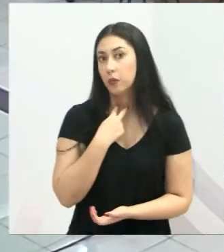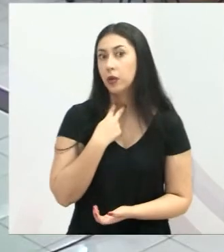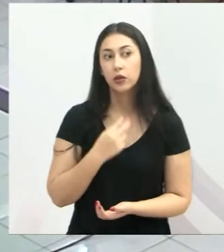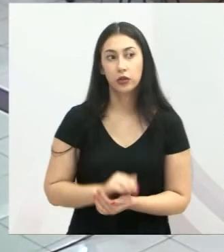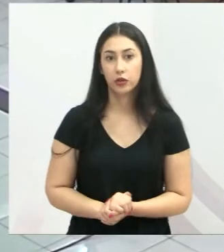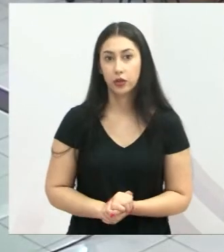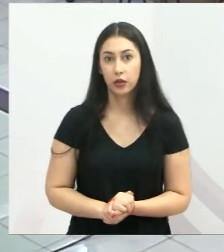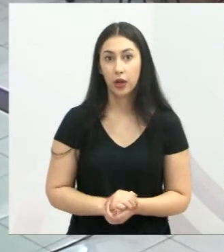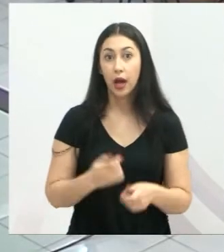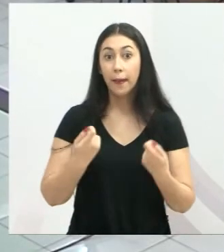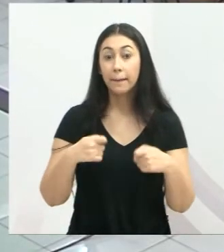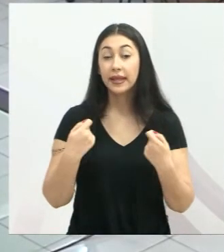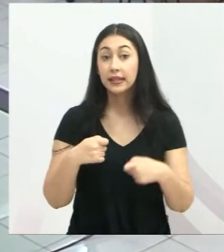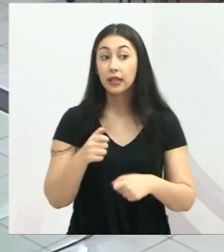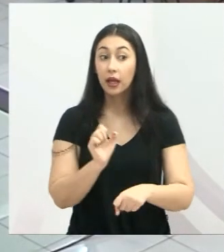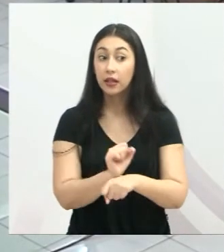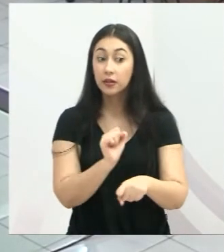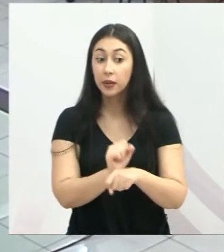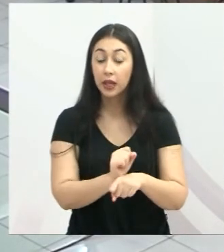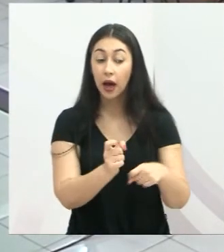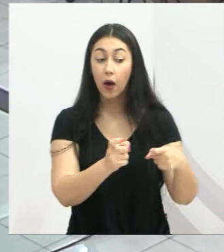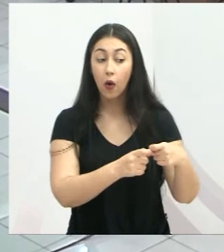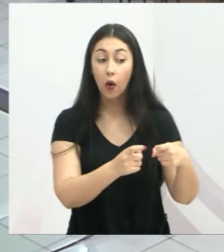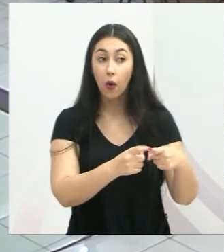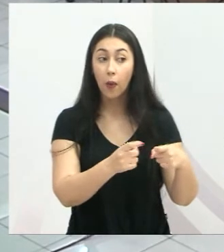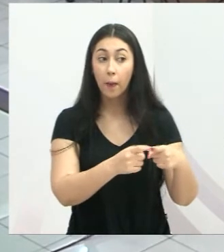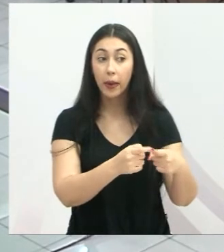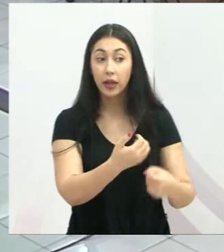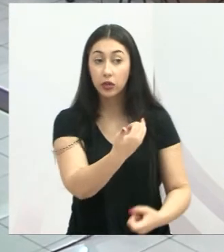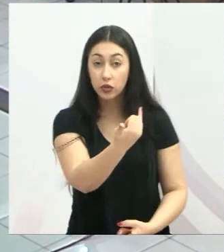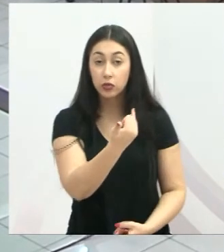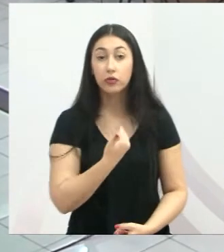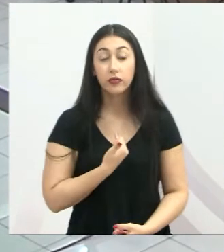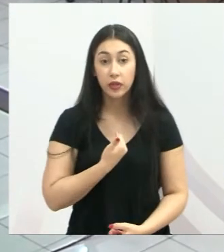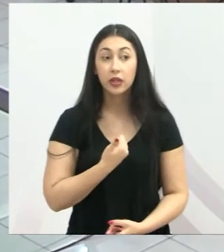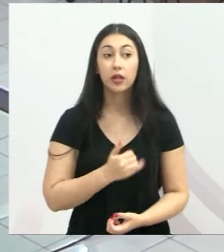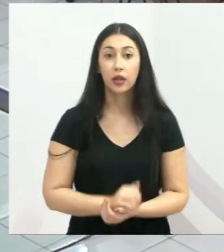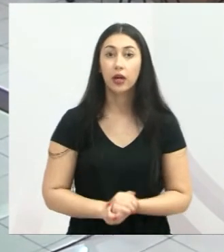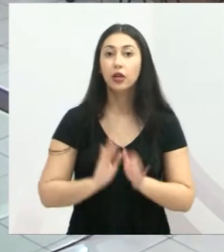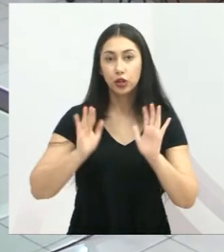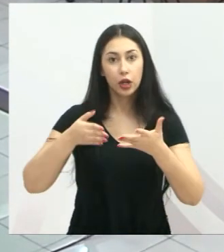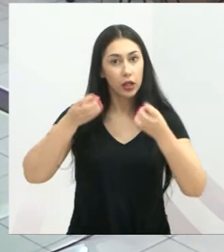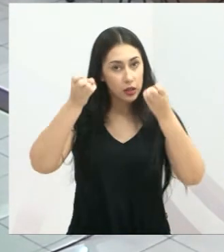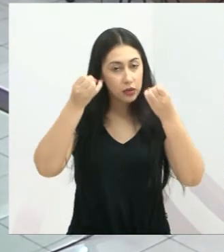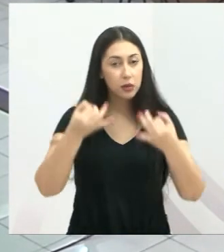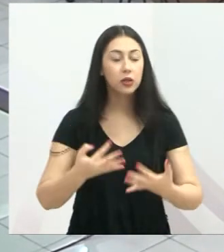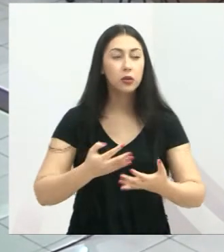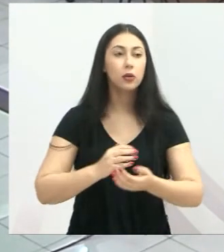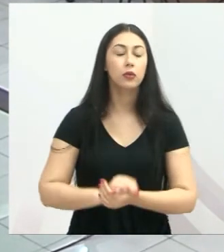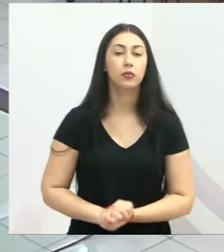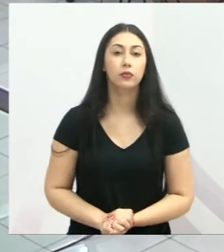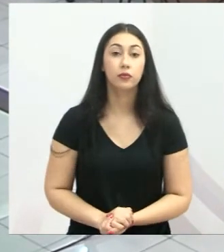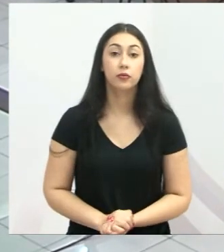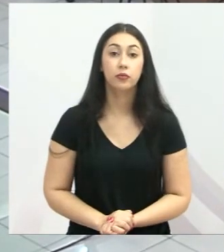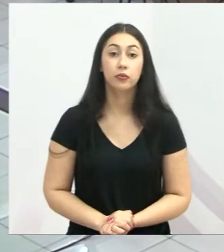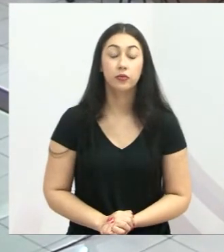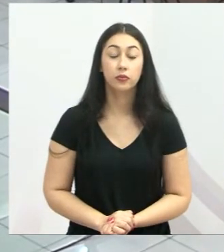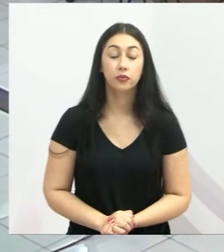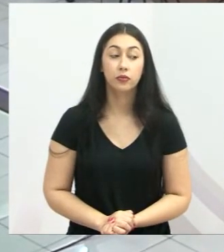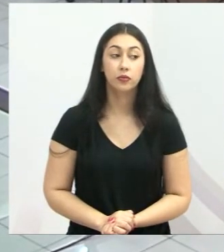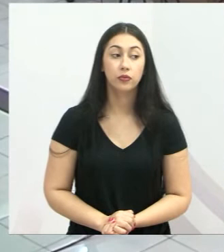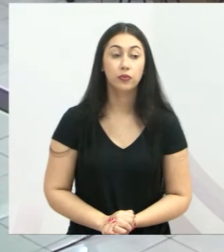Isso é profilaxia. Isso, exatamente. Então, muito bem explicado pelo Dr. Rodrigo.